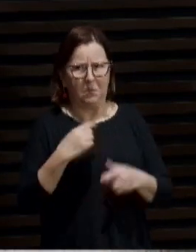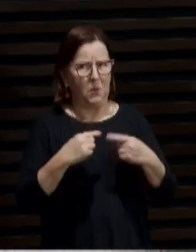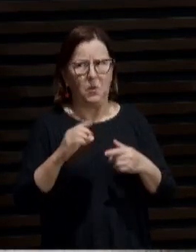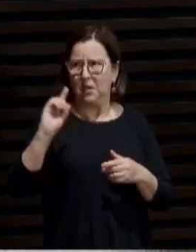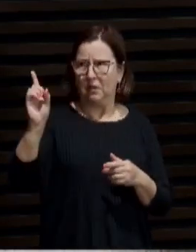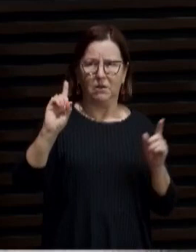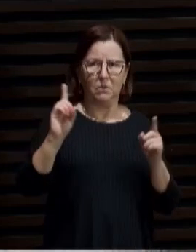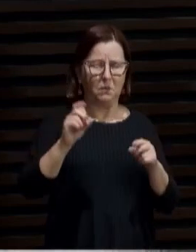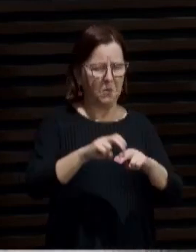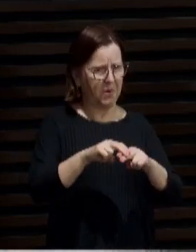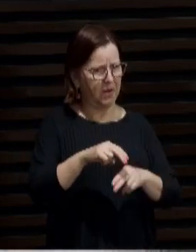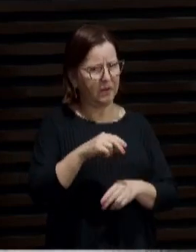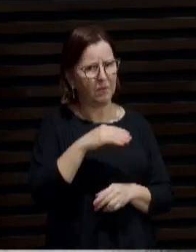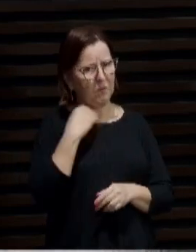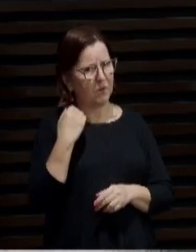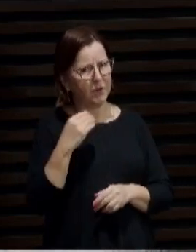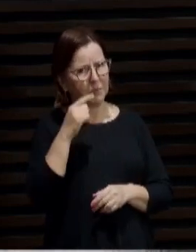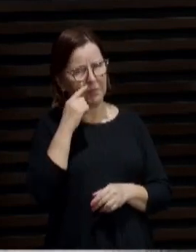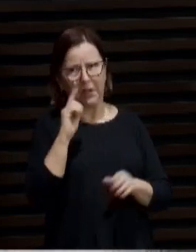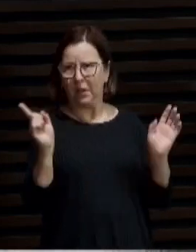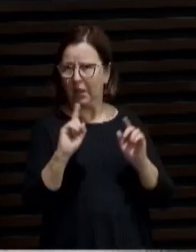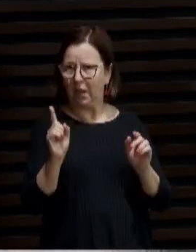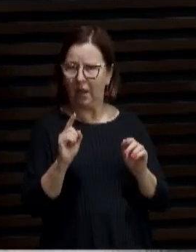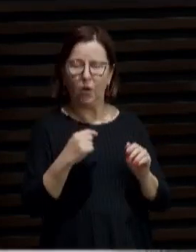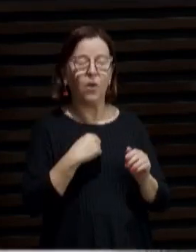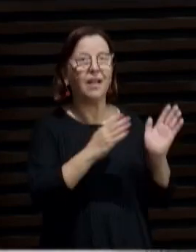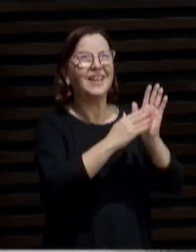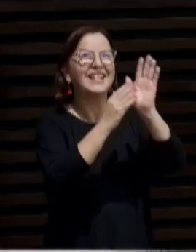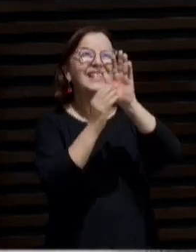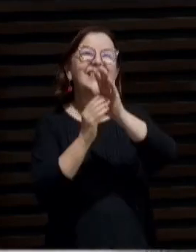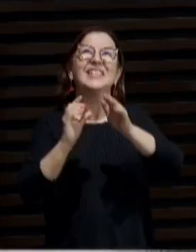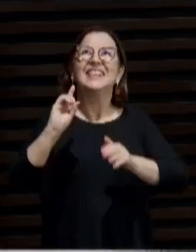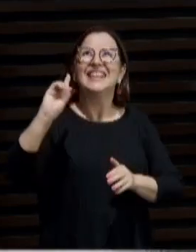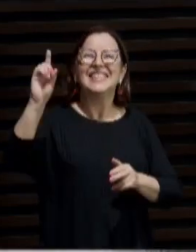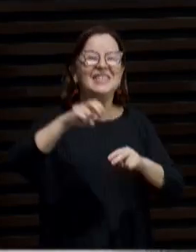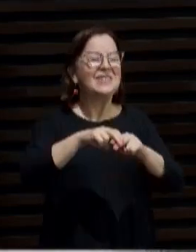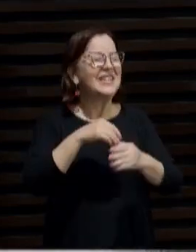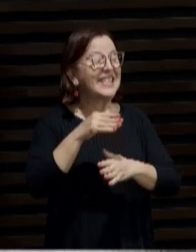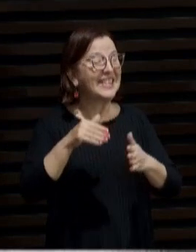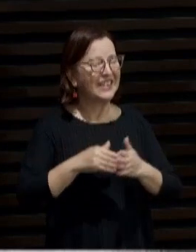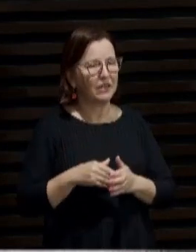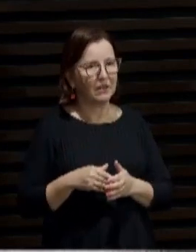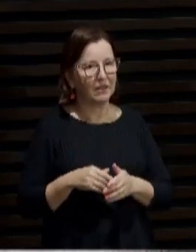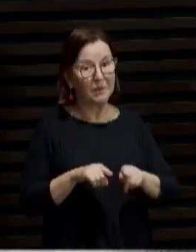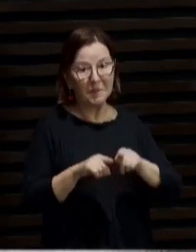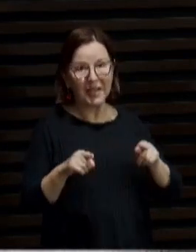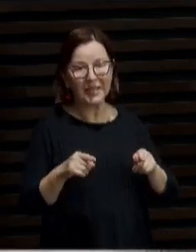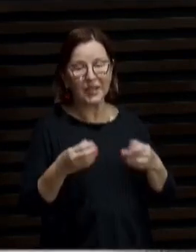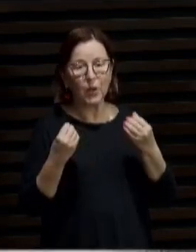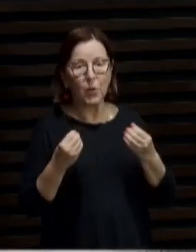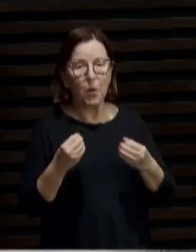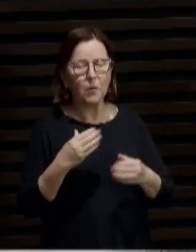pela vida do meu pai. Louvo a Deus por tudo isso, não é? Mas como é que o meu coração